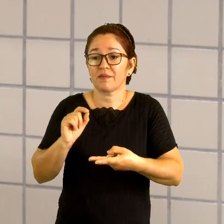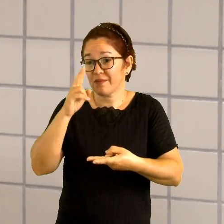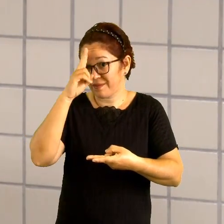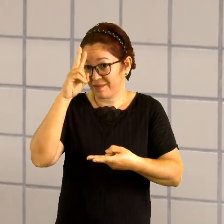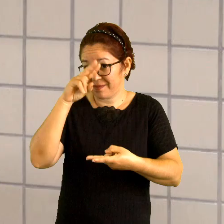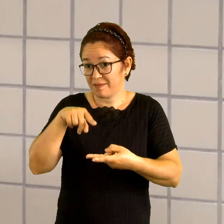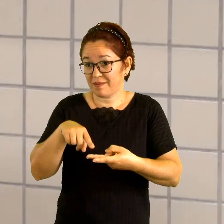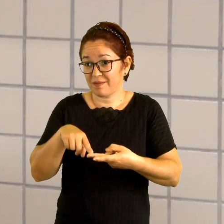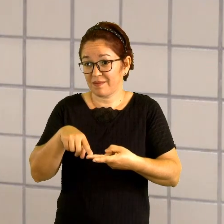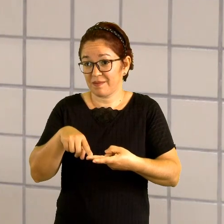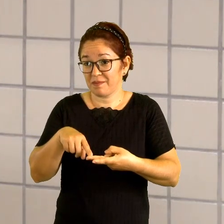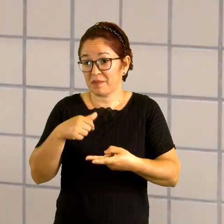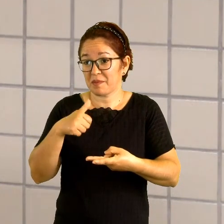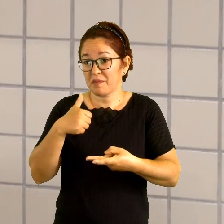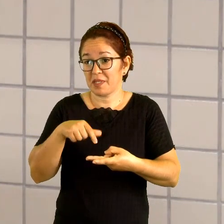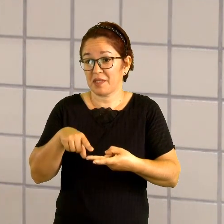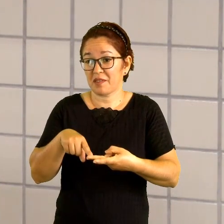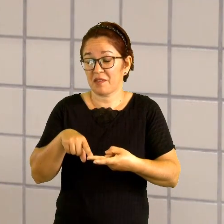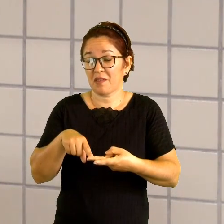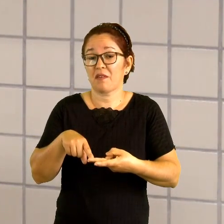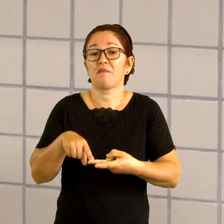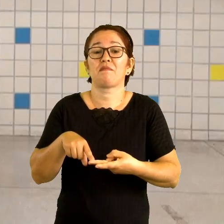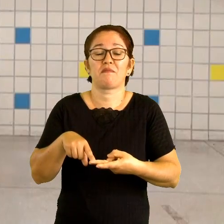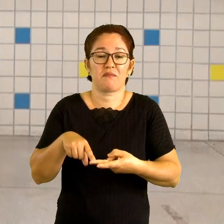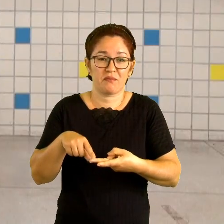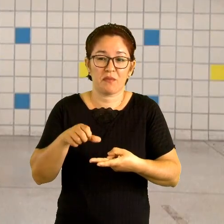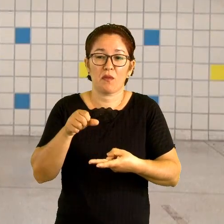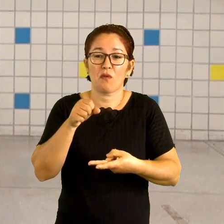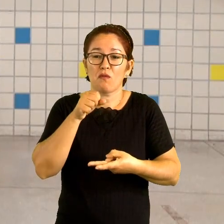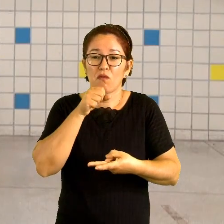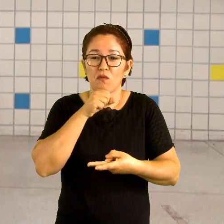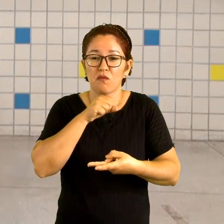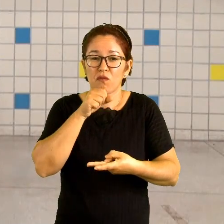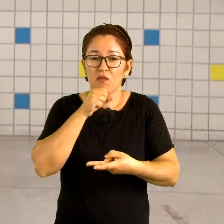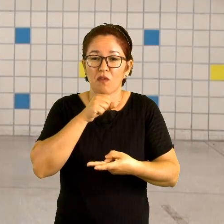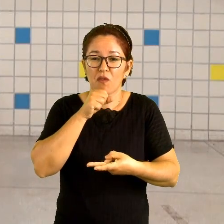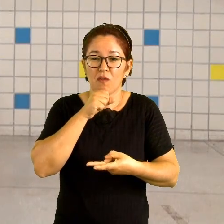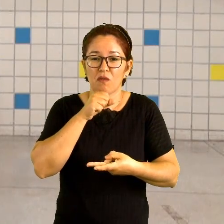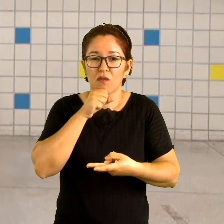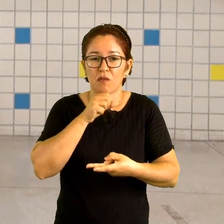tinha? Ah, tinha uma vozinha que estava lá fazendo o quê? Dormindo e